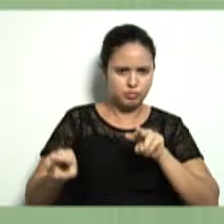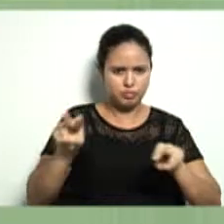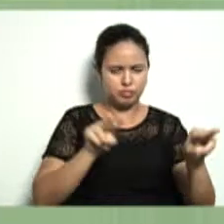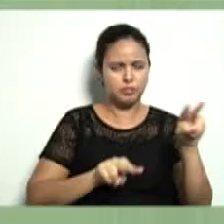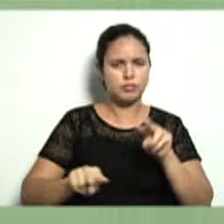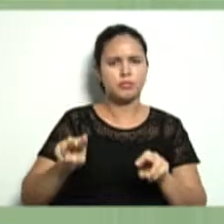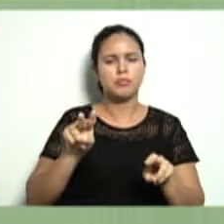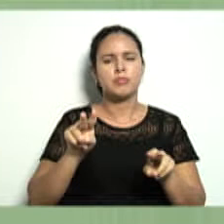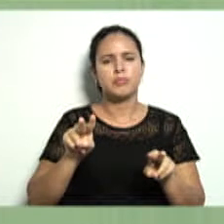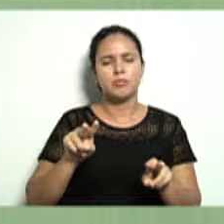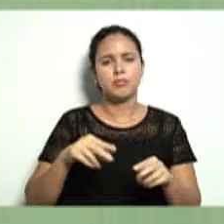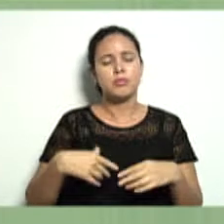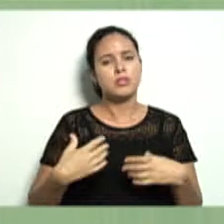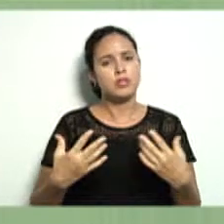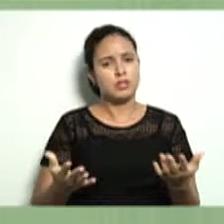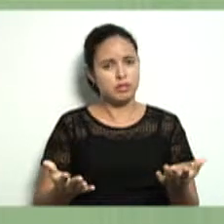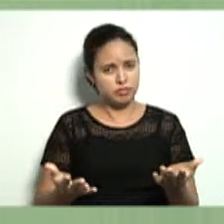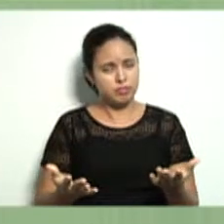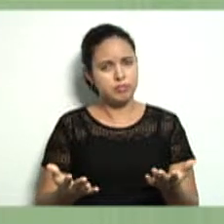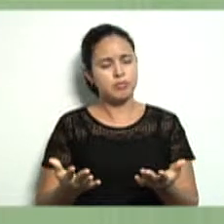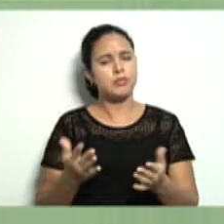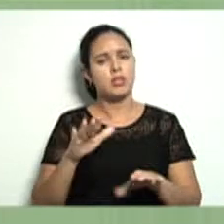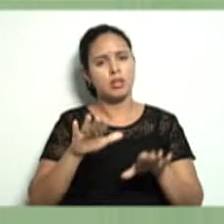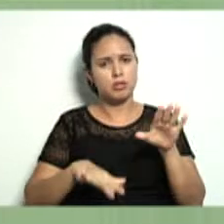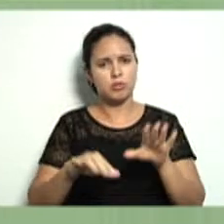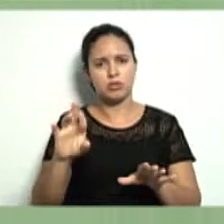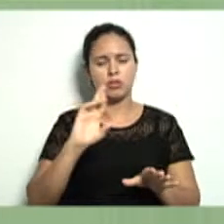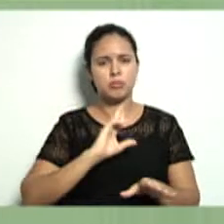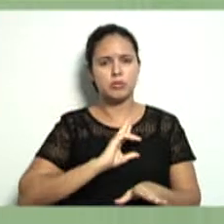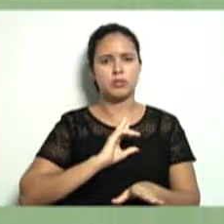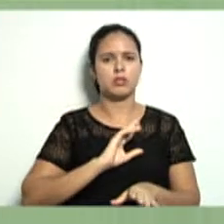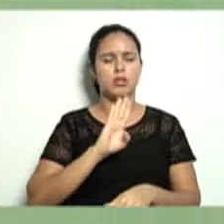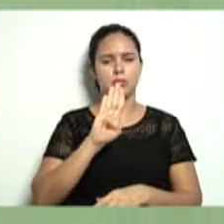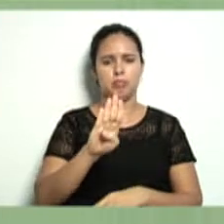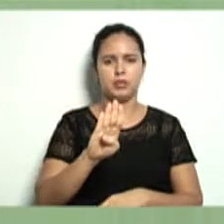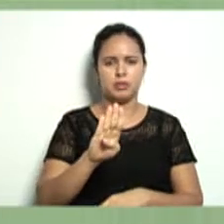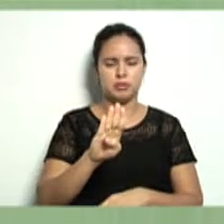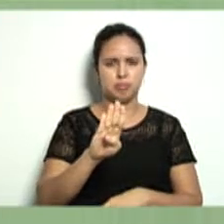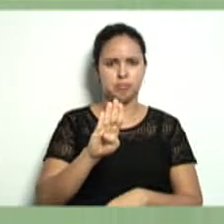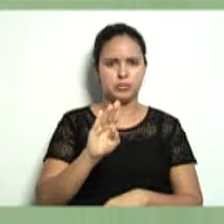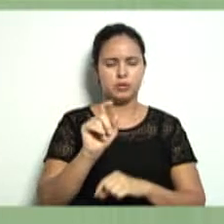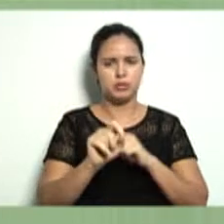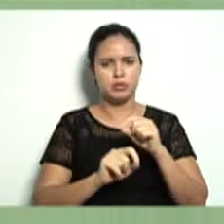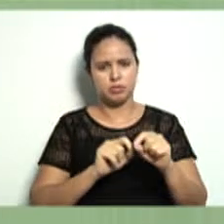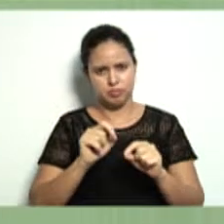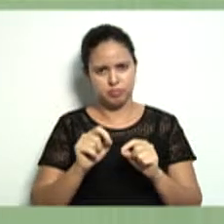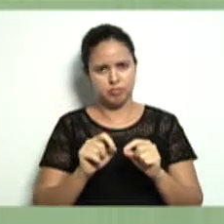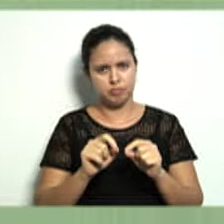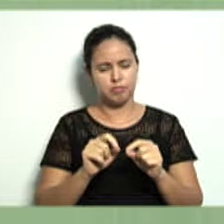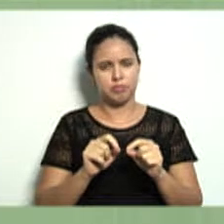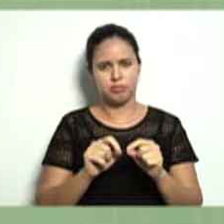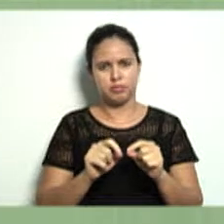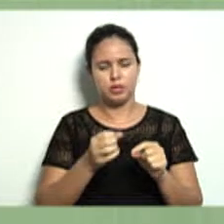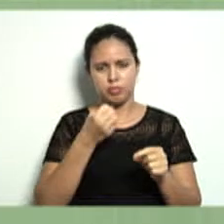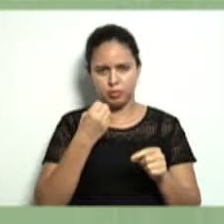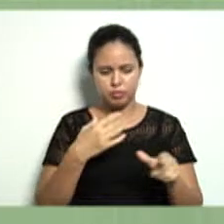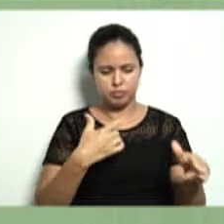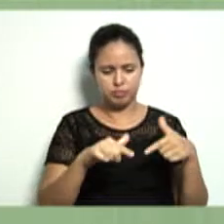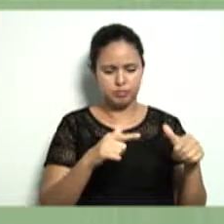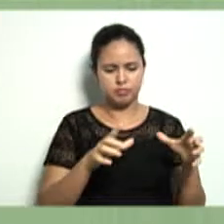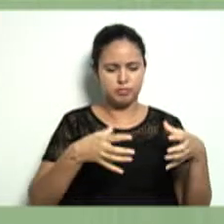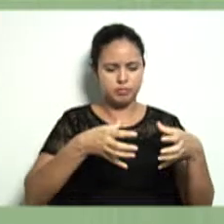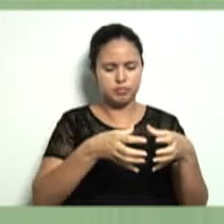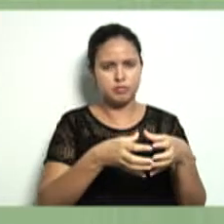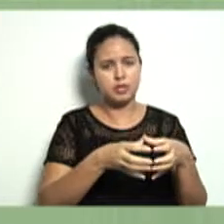aí algumas respostas dizendo que essa questão não é uma das vantagens de se trabalhar em equipe,